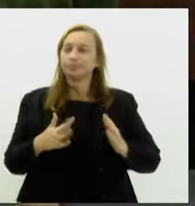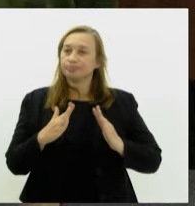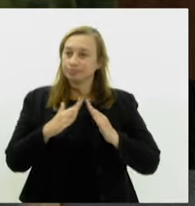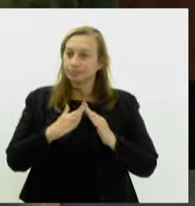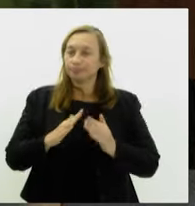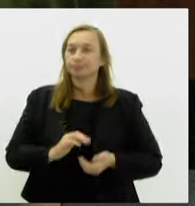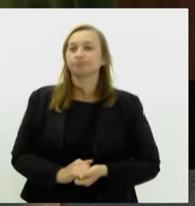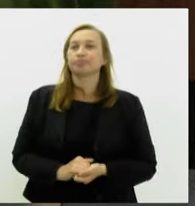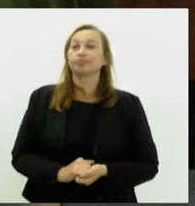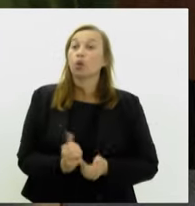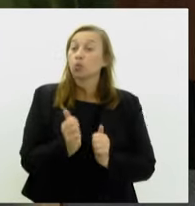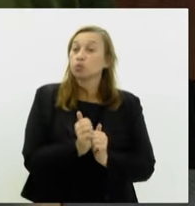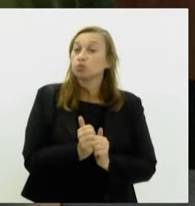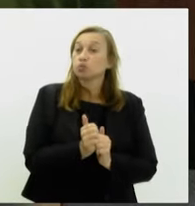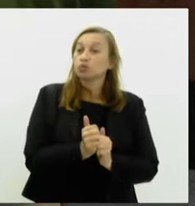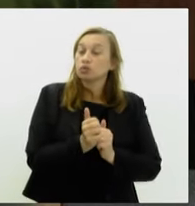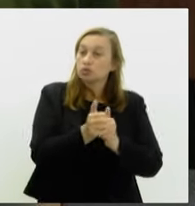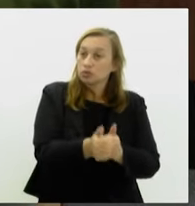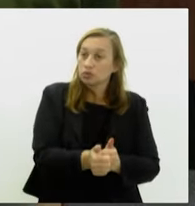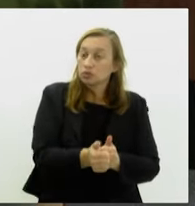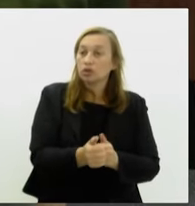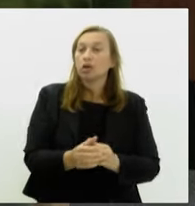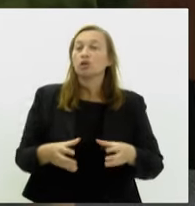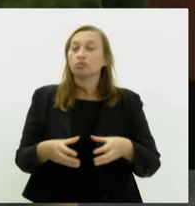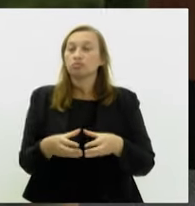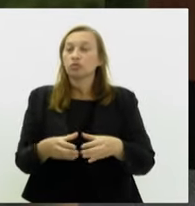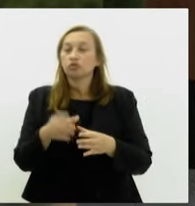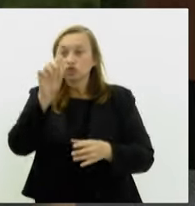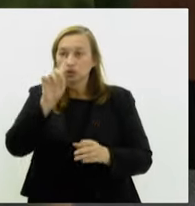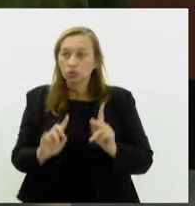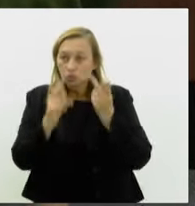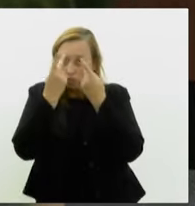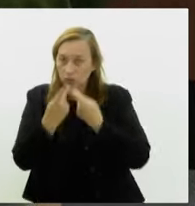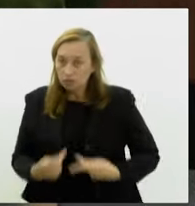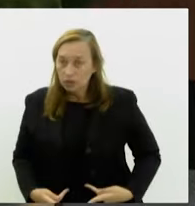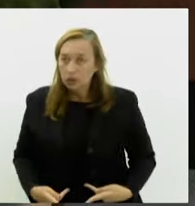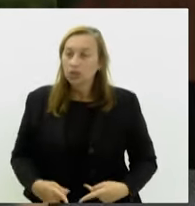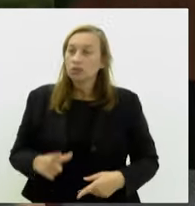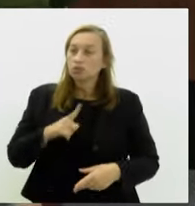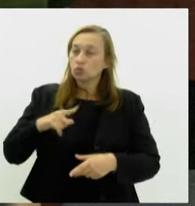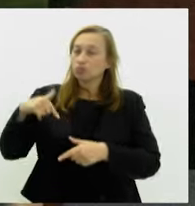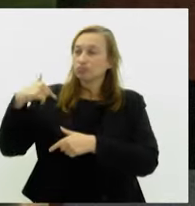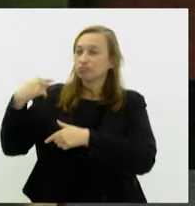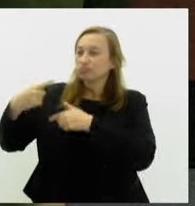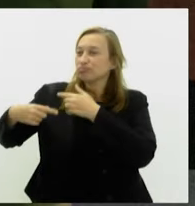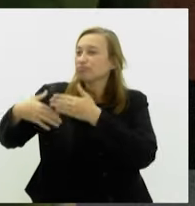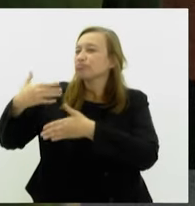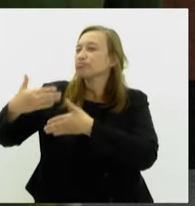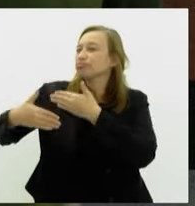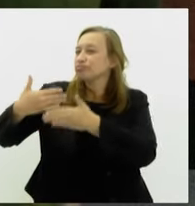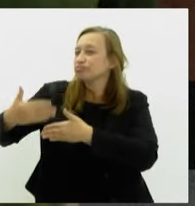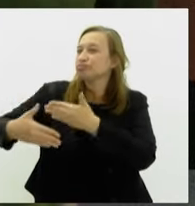aqui nessa casa, coordenou a Comissão de Direitos Humanos, teve uma trajetória de militância